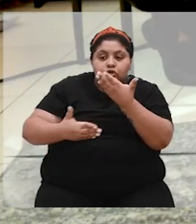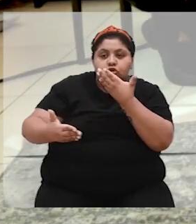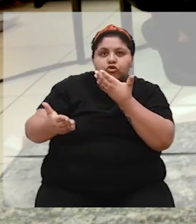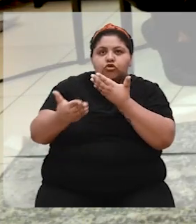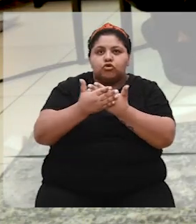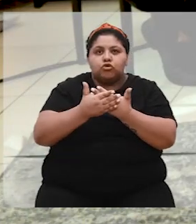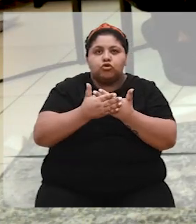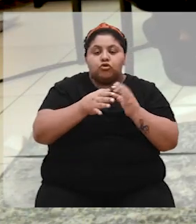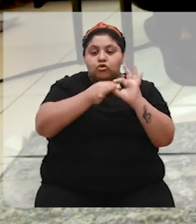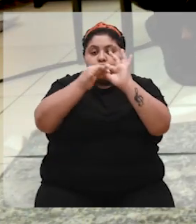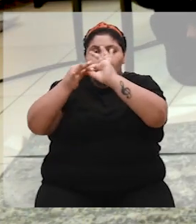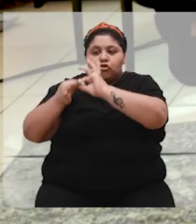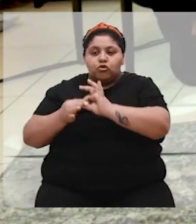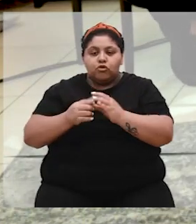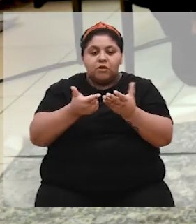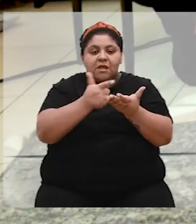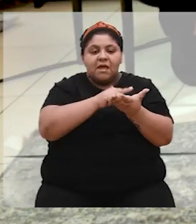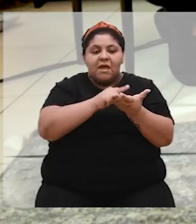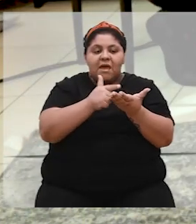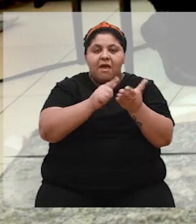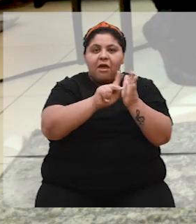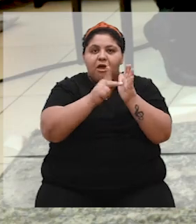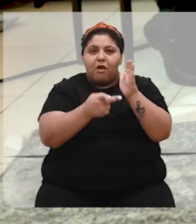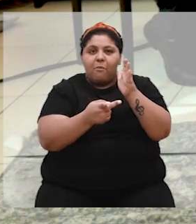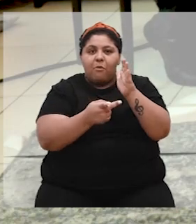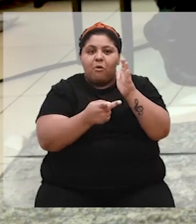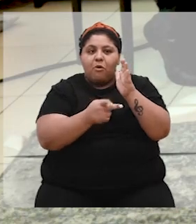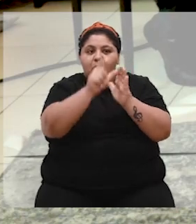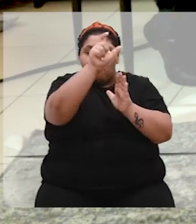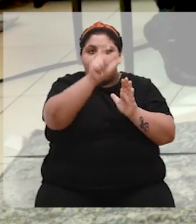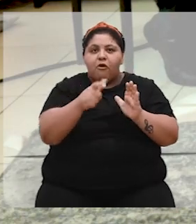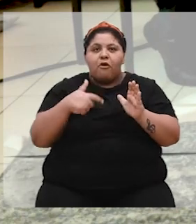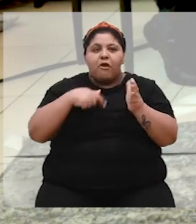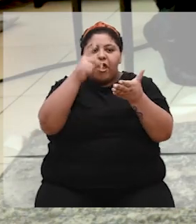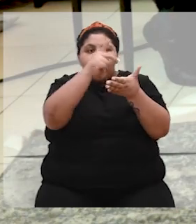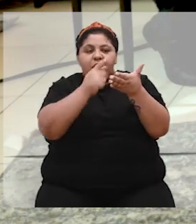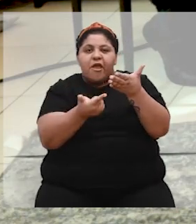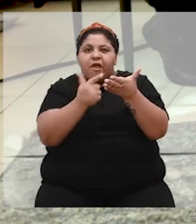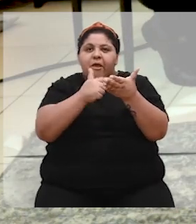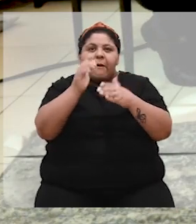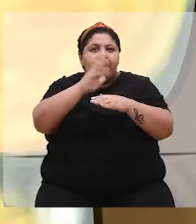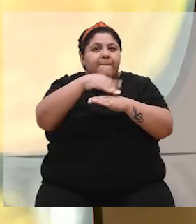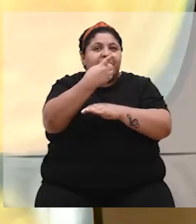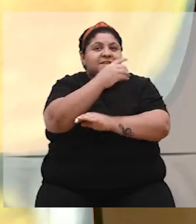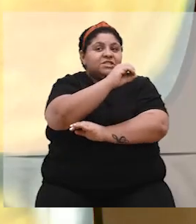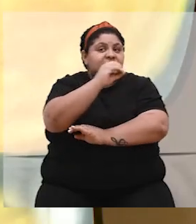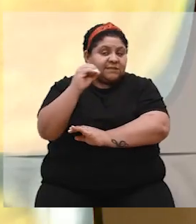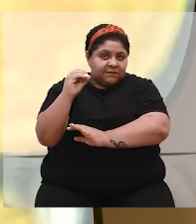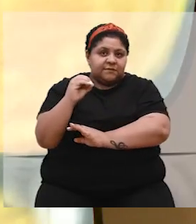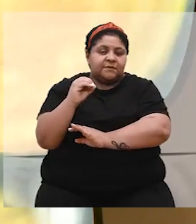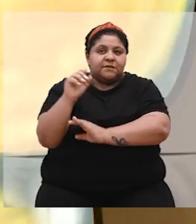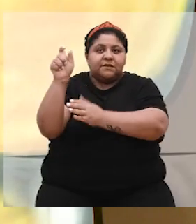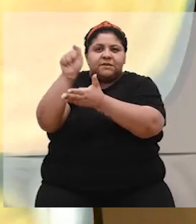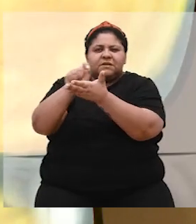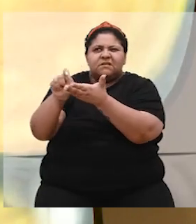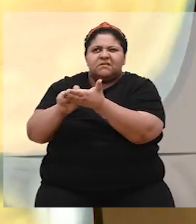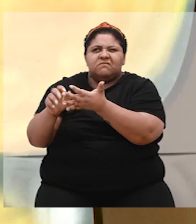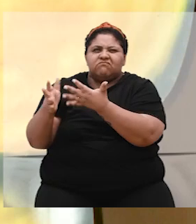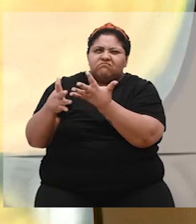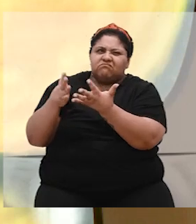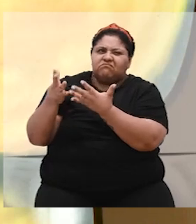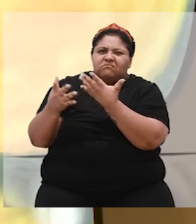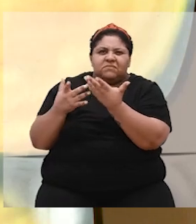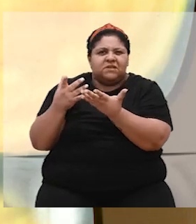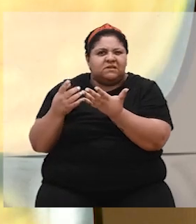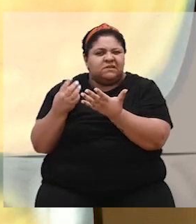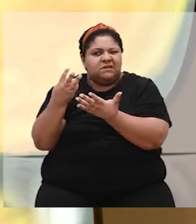toda a cadeia do livro é autoral, né? Então eu ilustrei livros, mais de 100, e escrevi